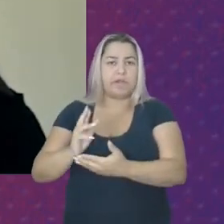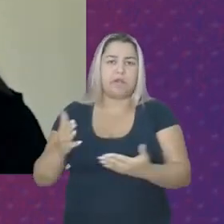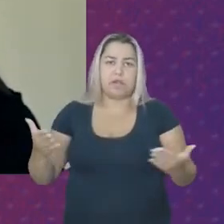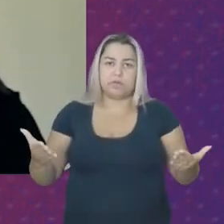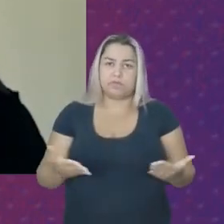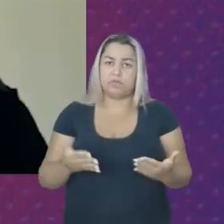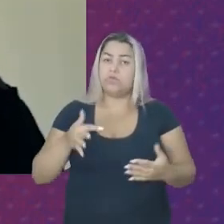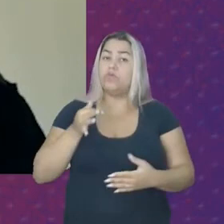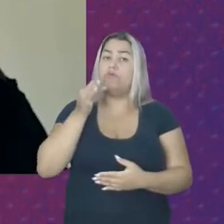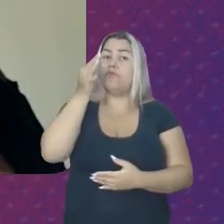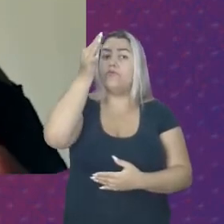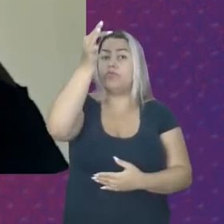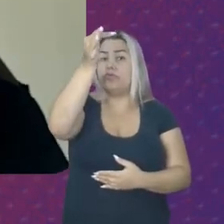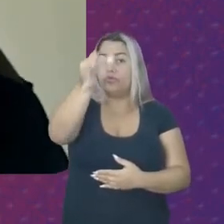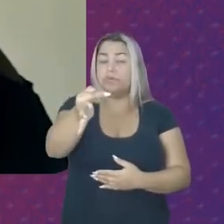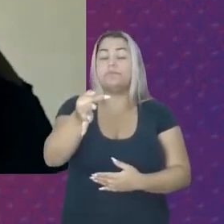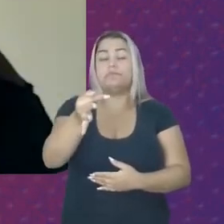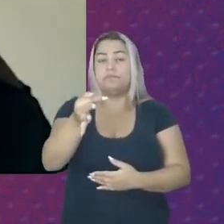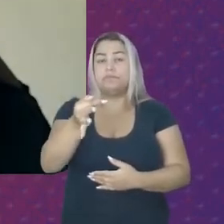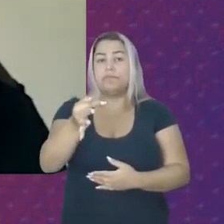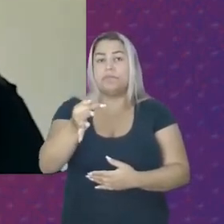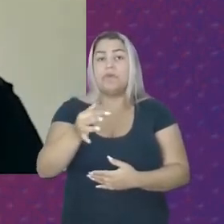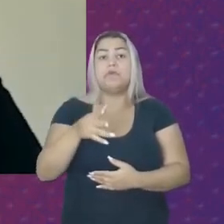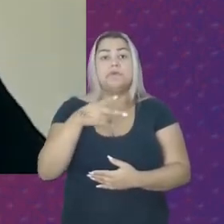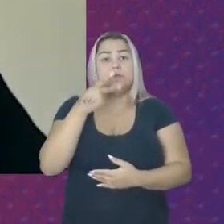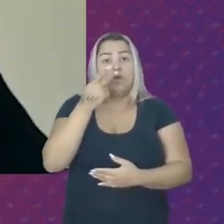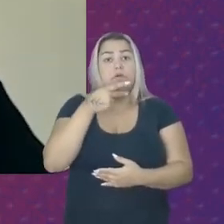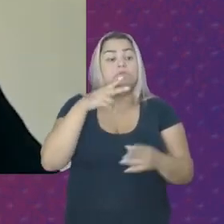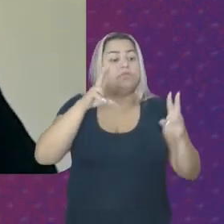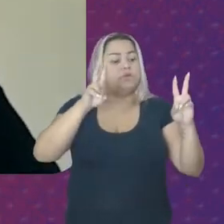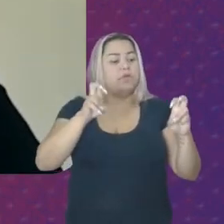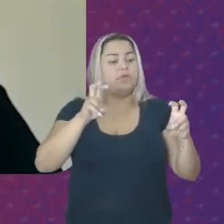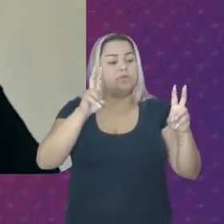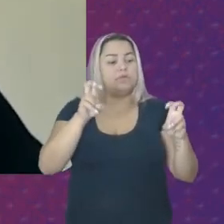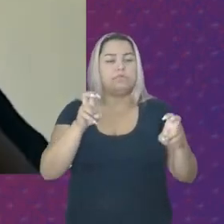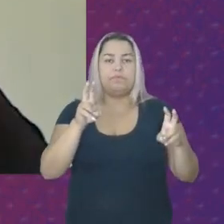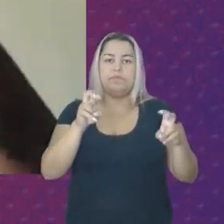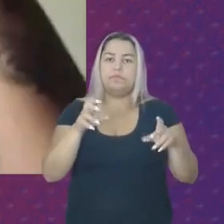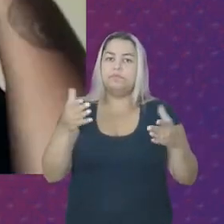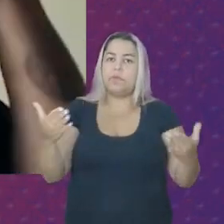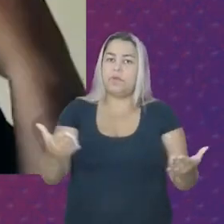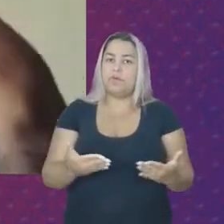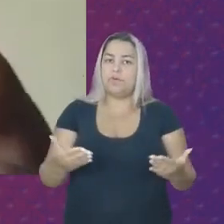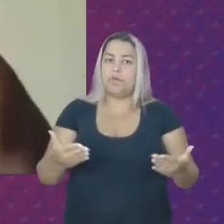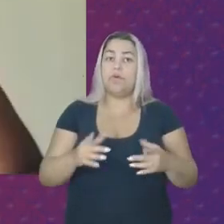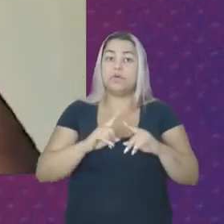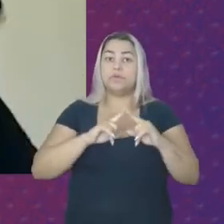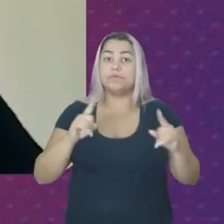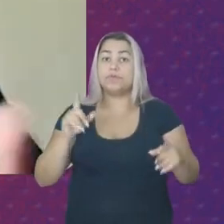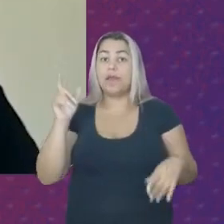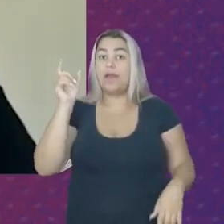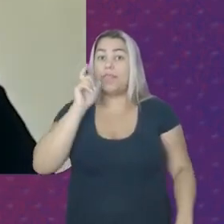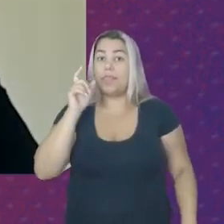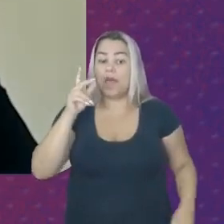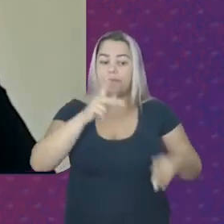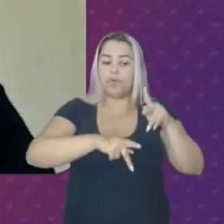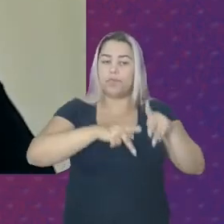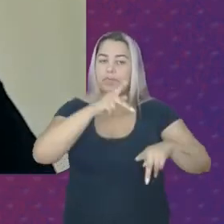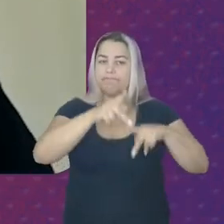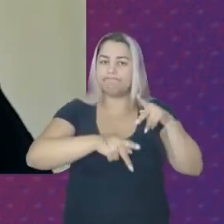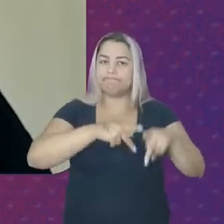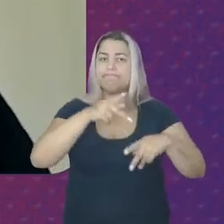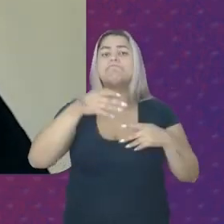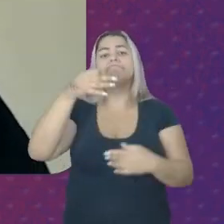feito no futuro também. Então, Nádia, a gente pode falar de assuntos que não competem ao agora, mas que são de interesse da população, com